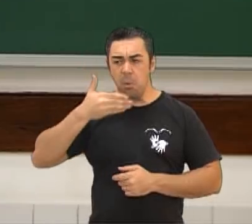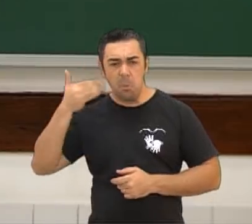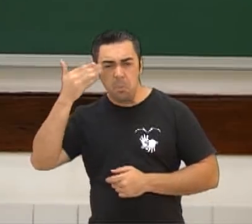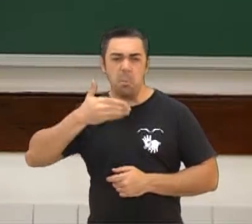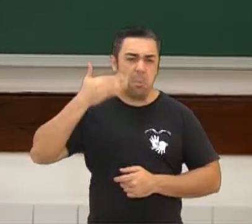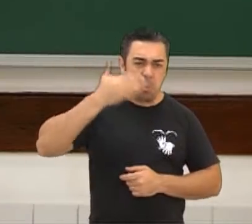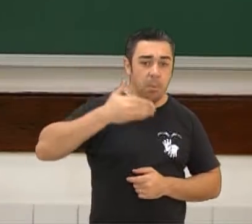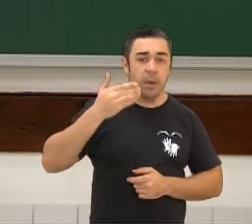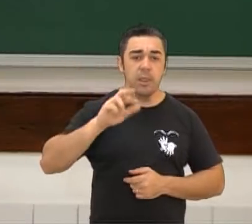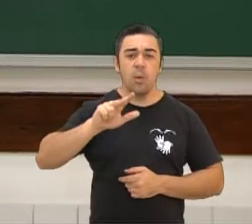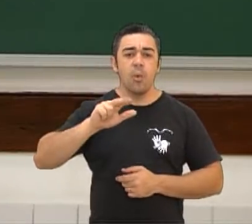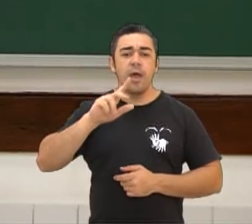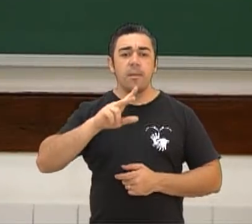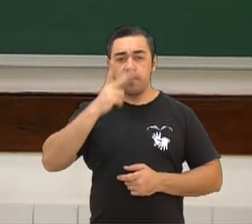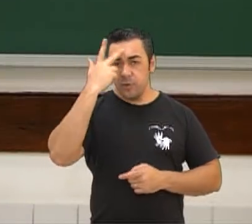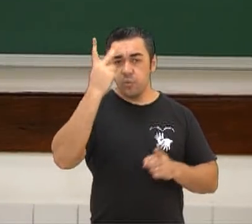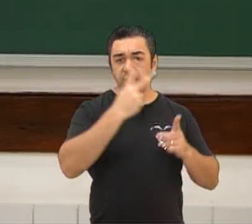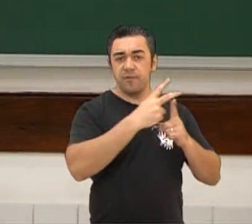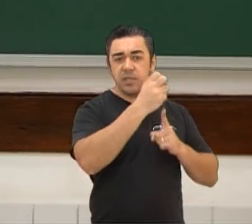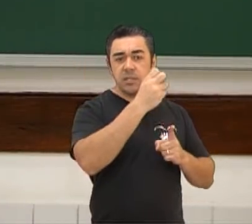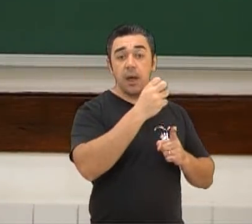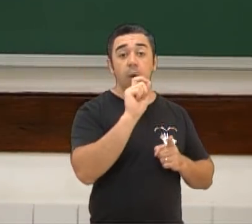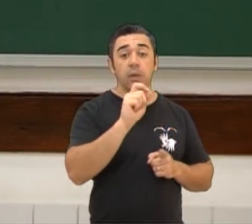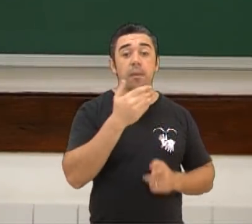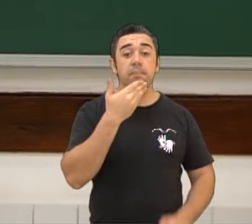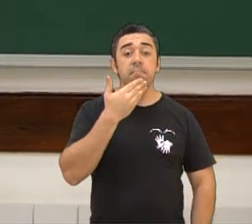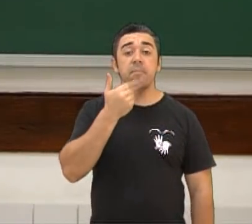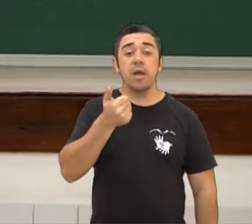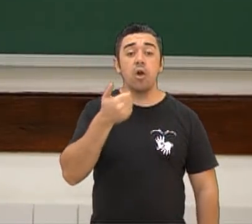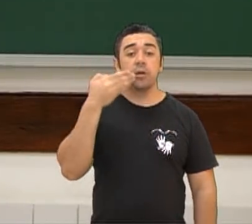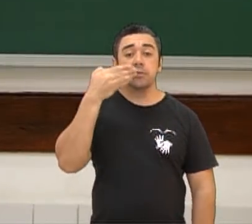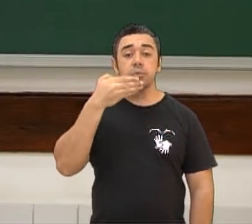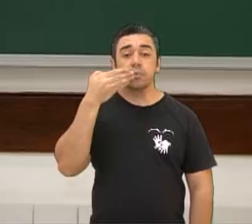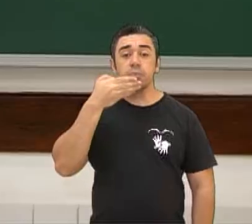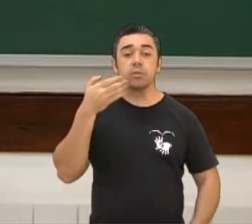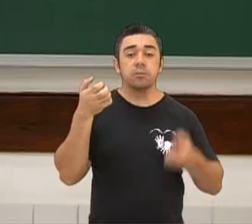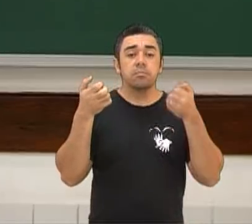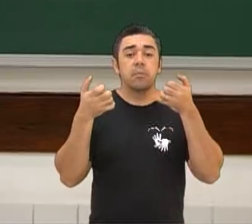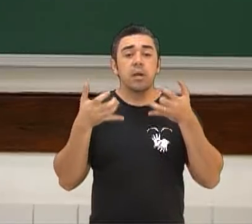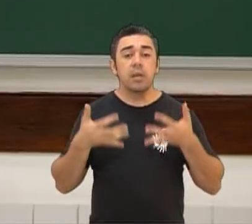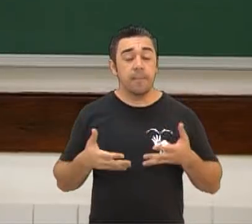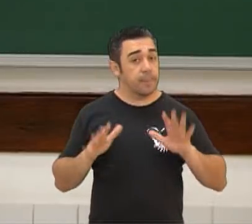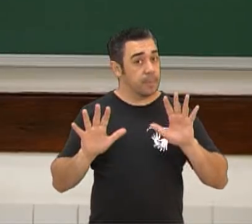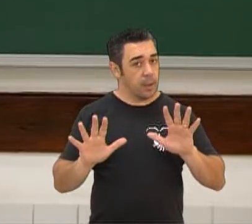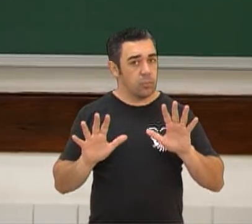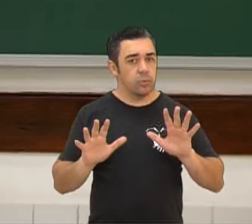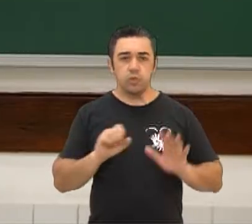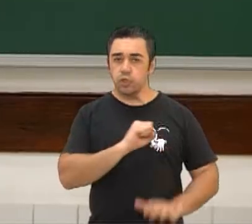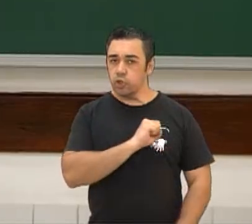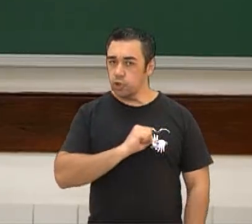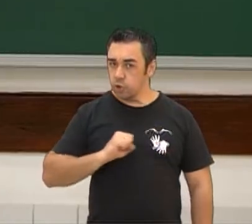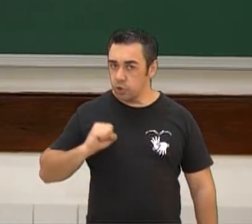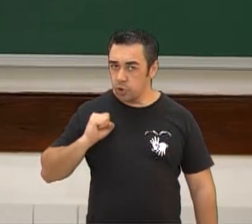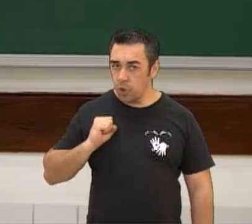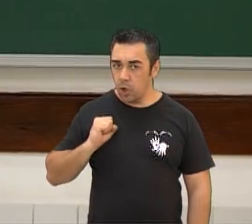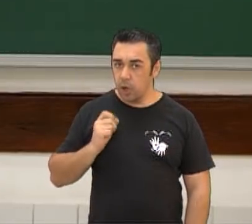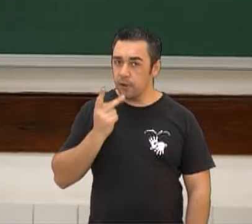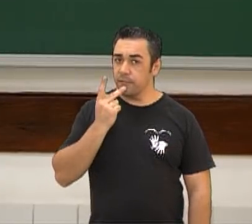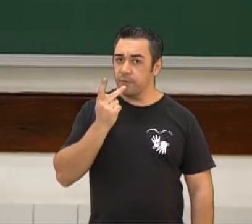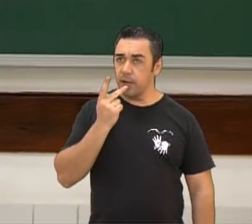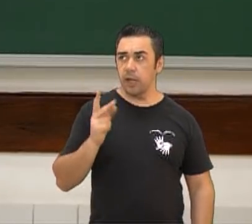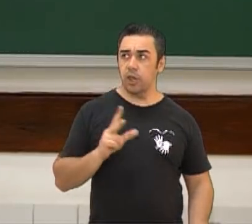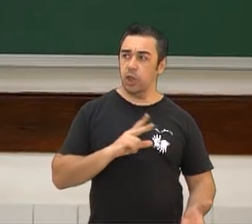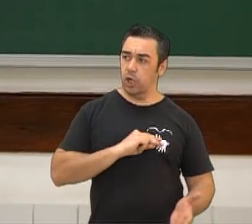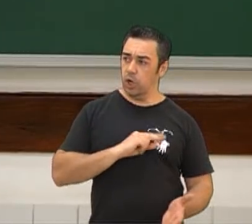a verdade universal, vencia quem fazia o discurso mais belo. Sócrates olha para isso e diz, nossa, que